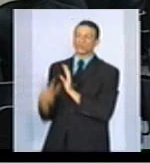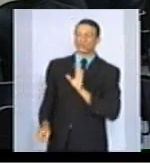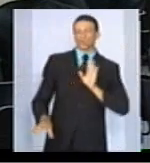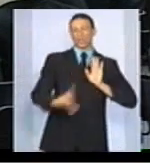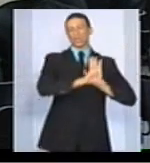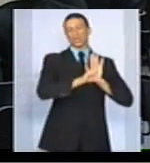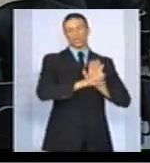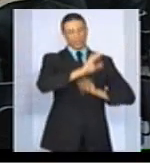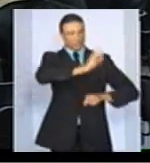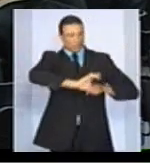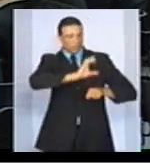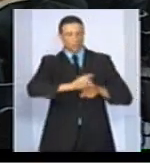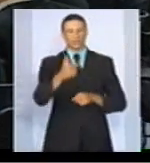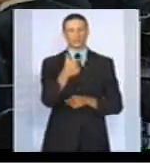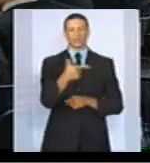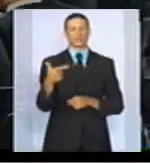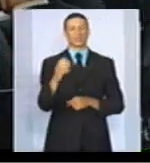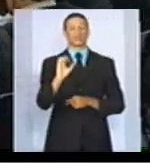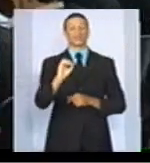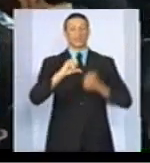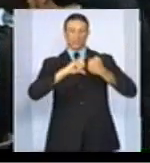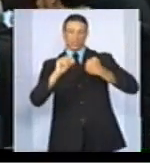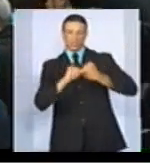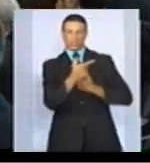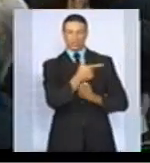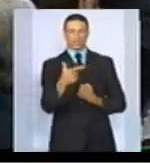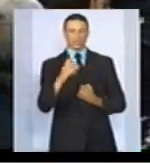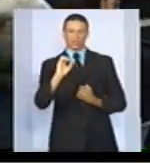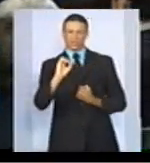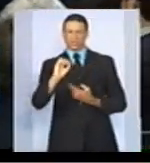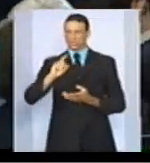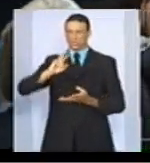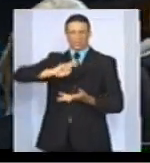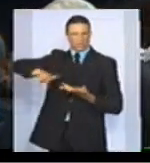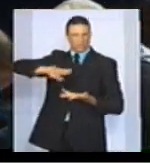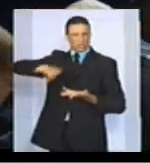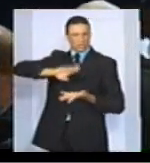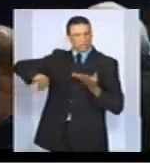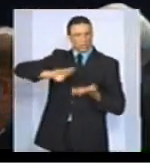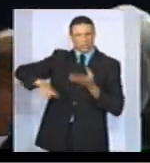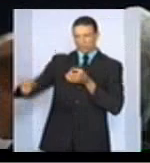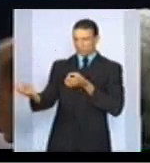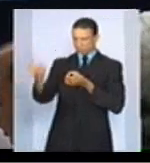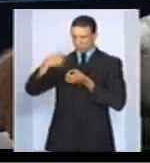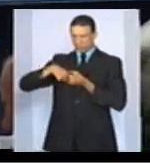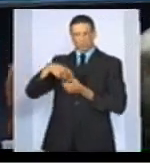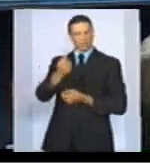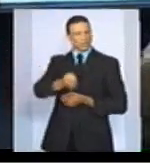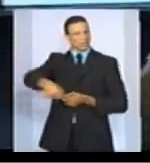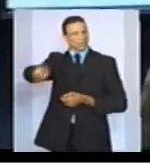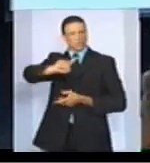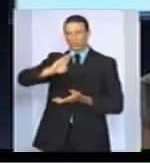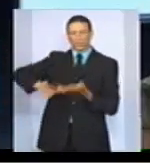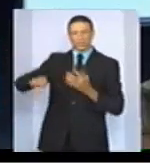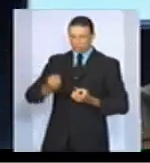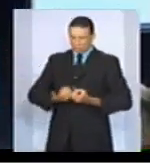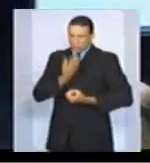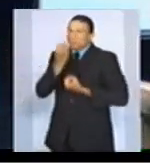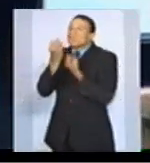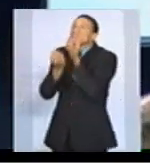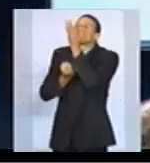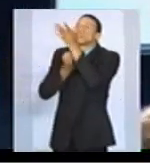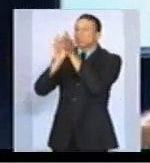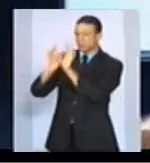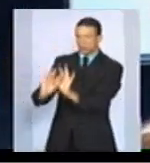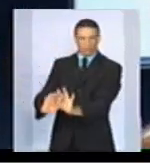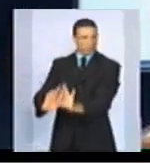220 da Constituição ela não é sujeito outorgas ela não é sujeito a licença é a produção da liberdade de expressão e do pensamento